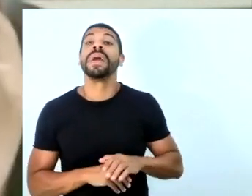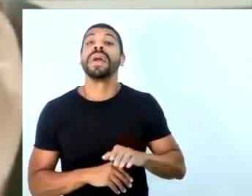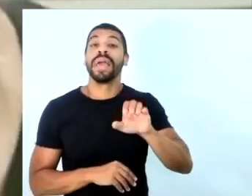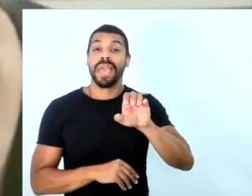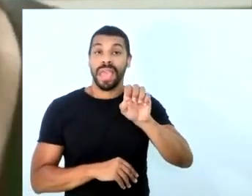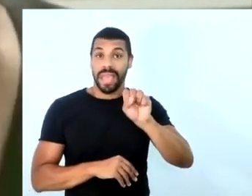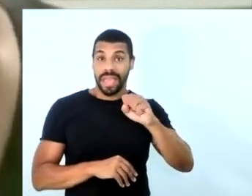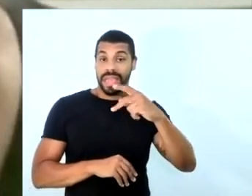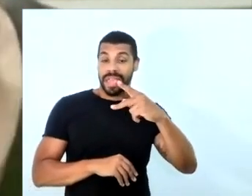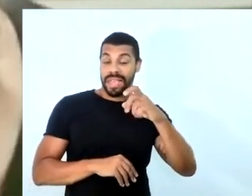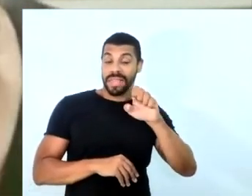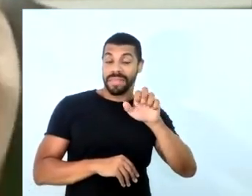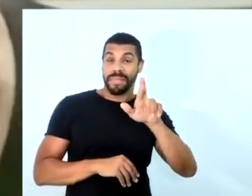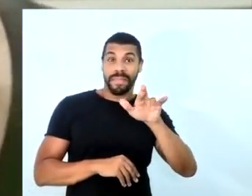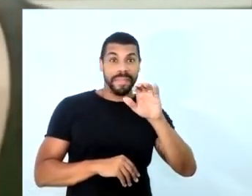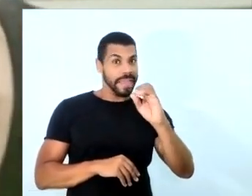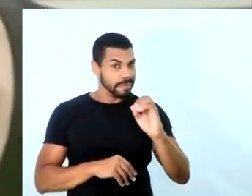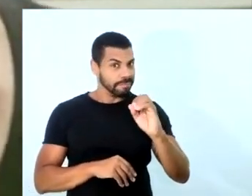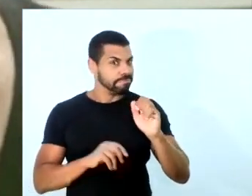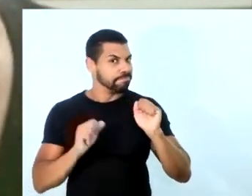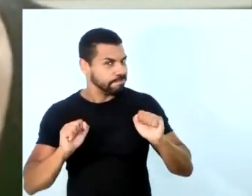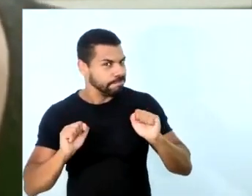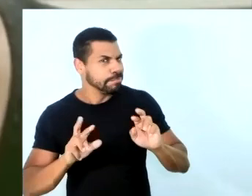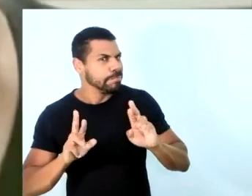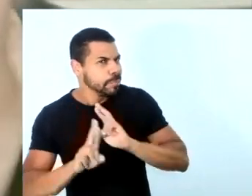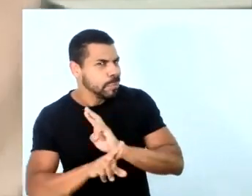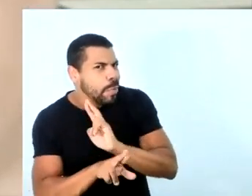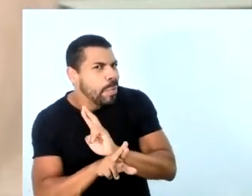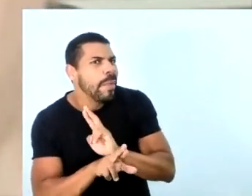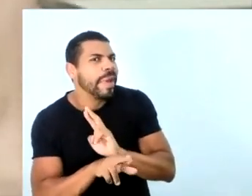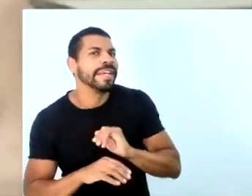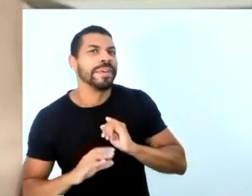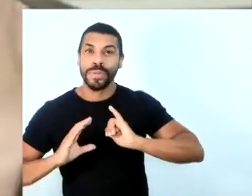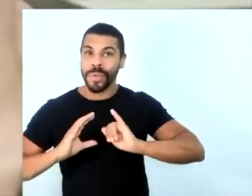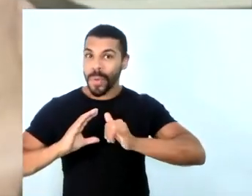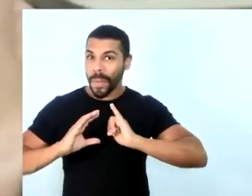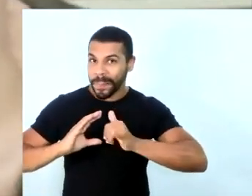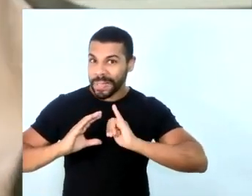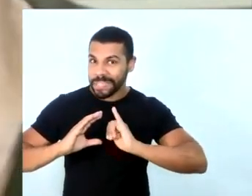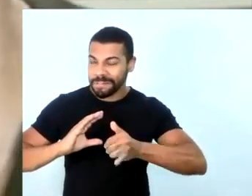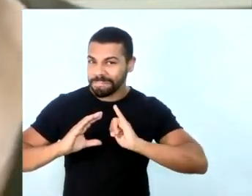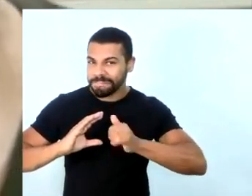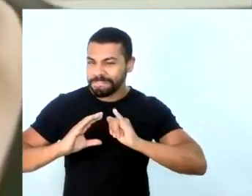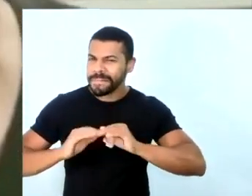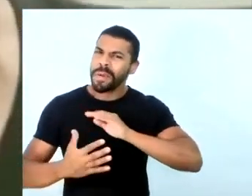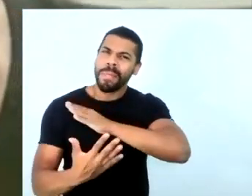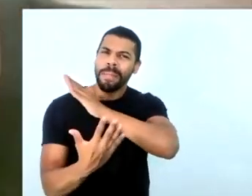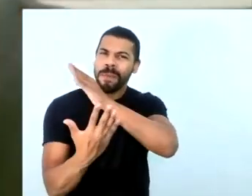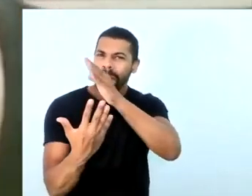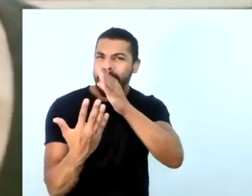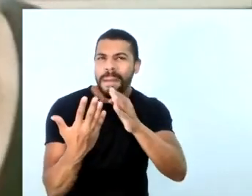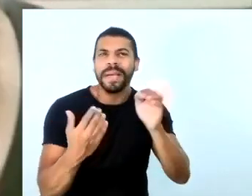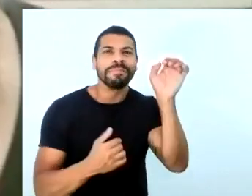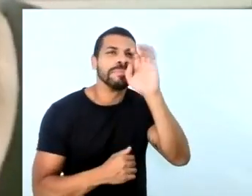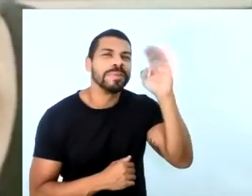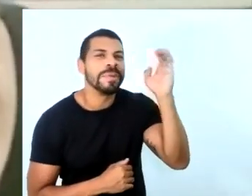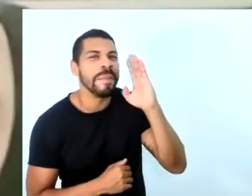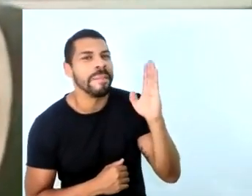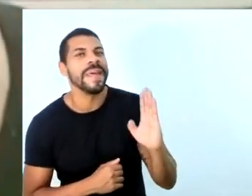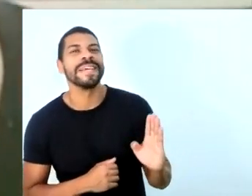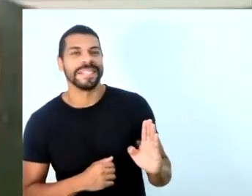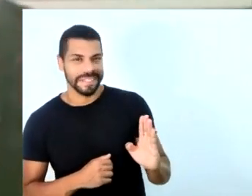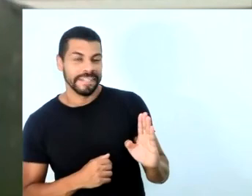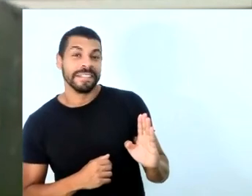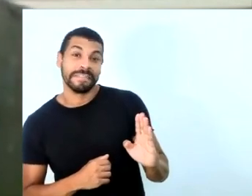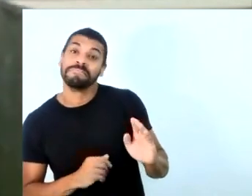o filhote, é o Espero que esta te encontre e que estejas bem, que é um documentário que está em cartaz rodando o Brasil